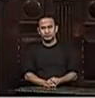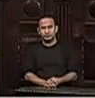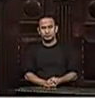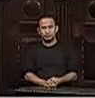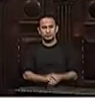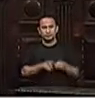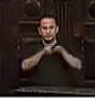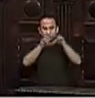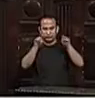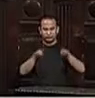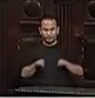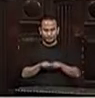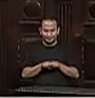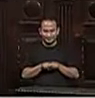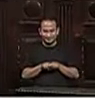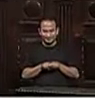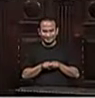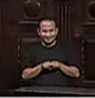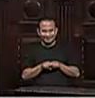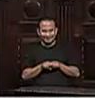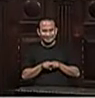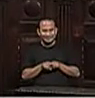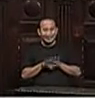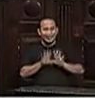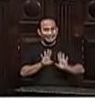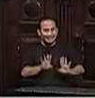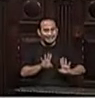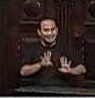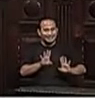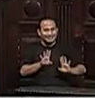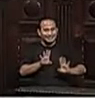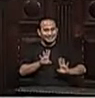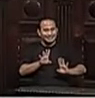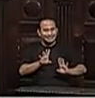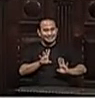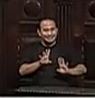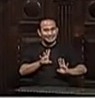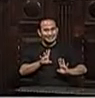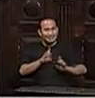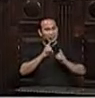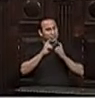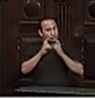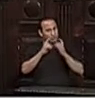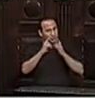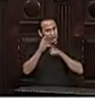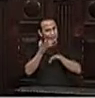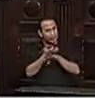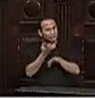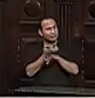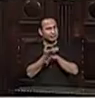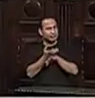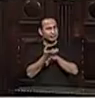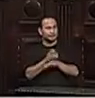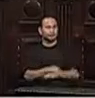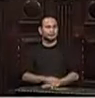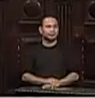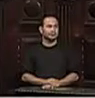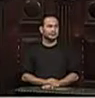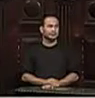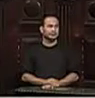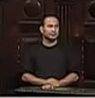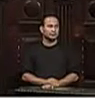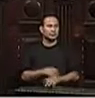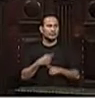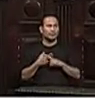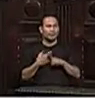enquadrar essas discussões na matéria orçamentária. Qualidade do gasto.